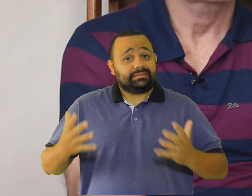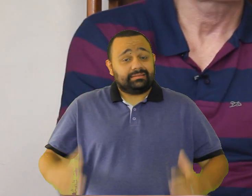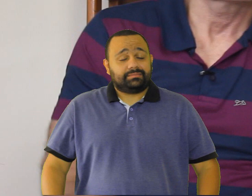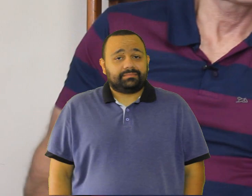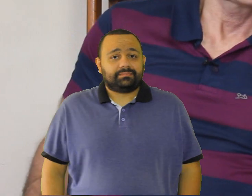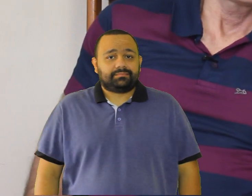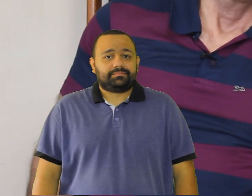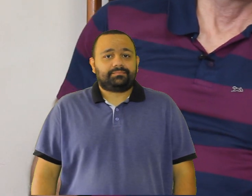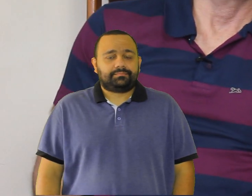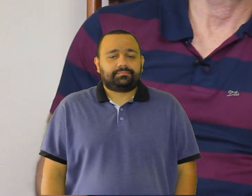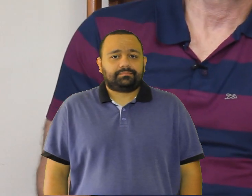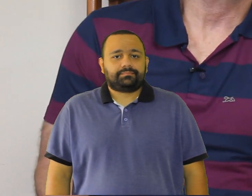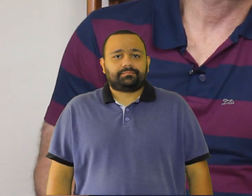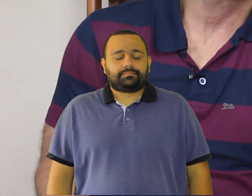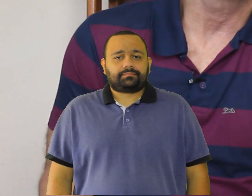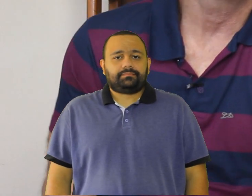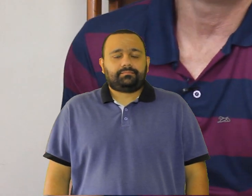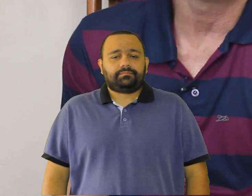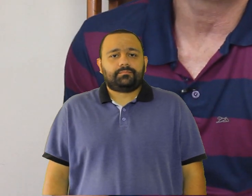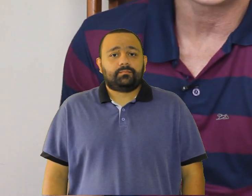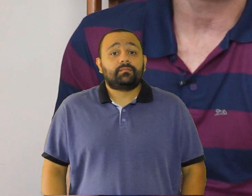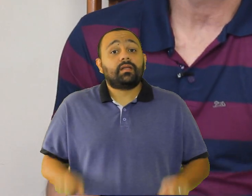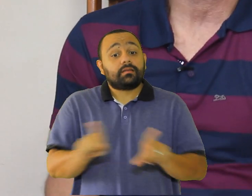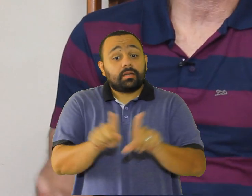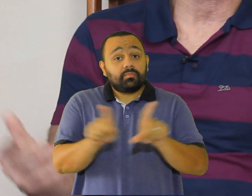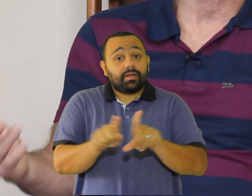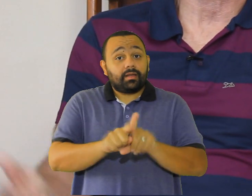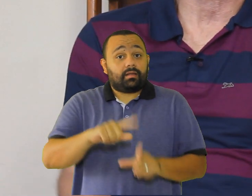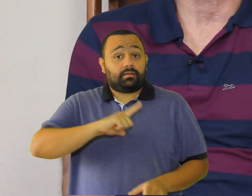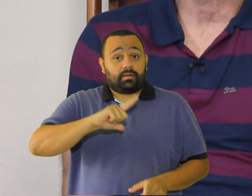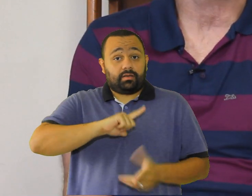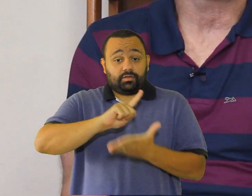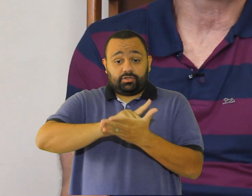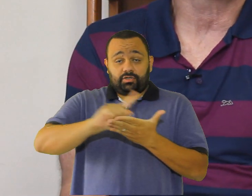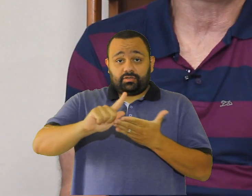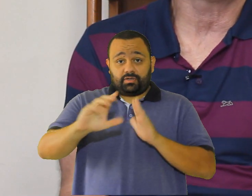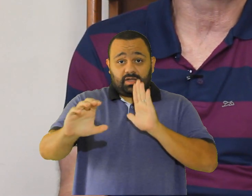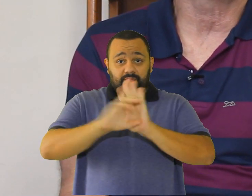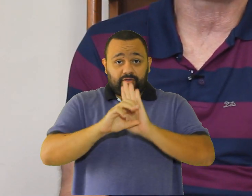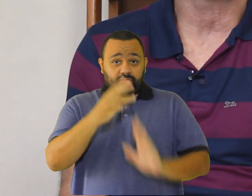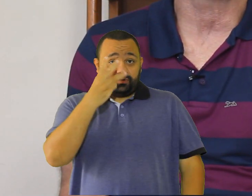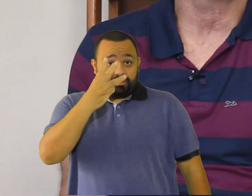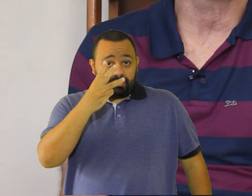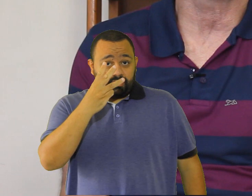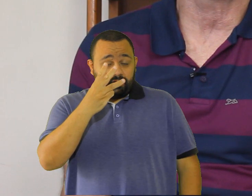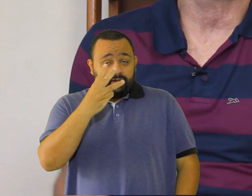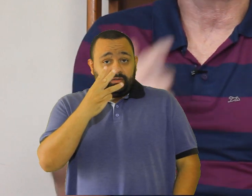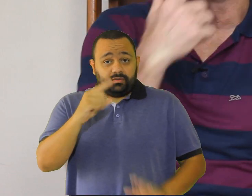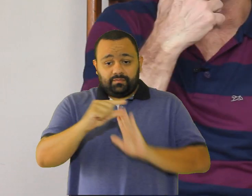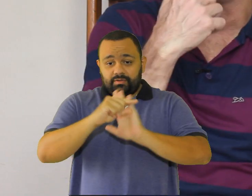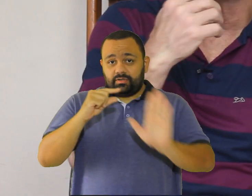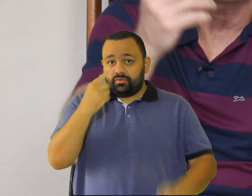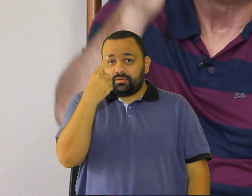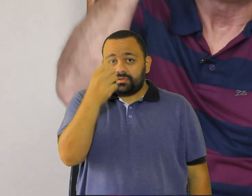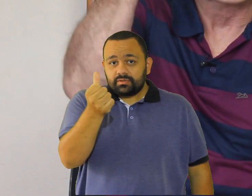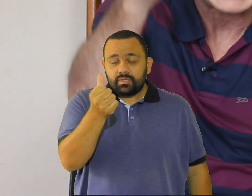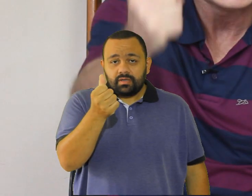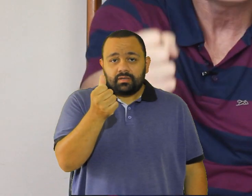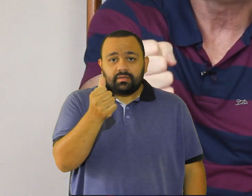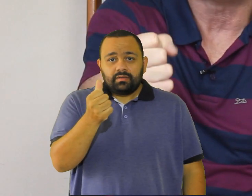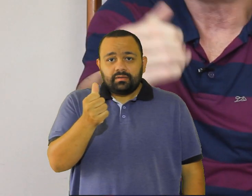sim. Nós encontramos logo em seguida, então, em Gênesis capítulo 3, versículo 16,